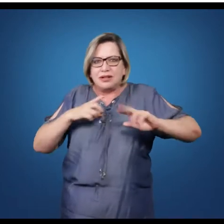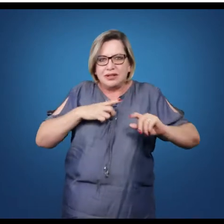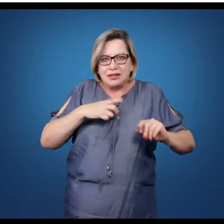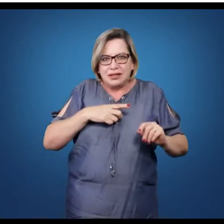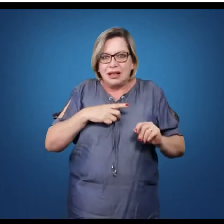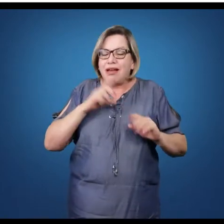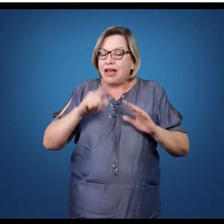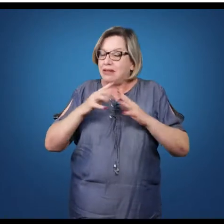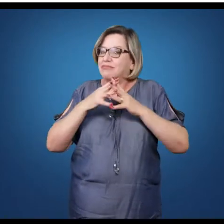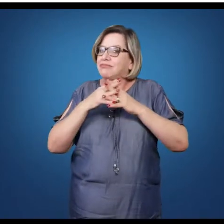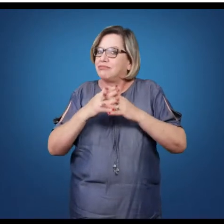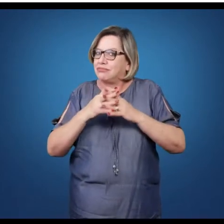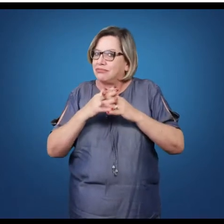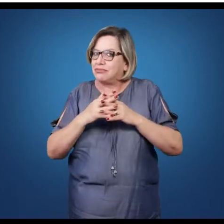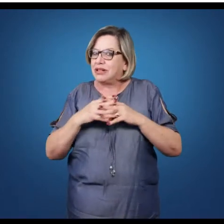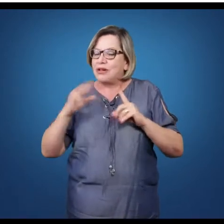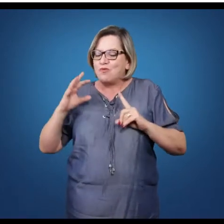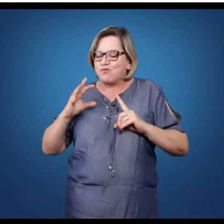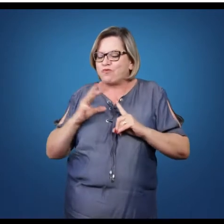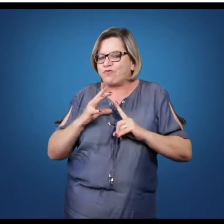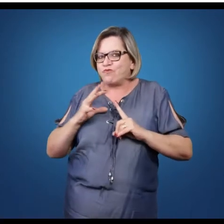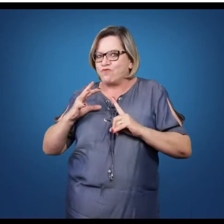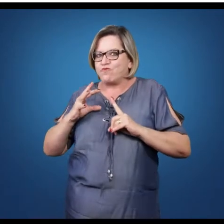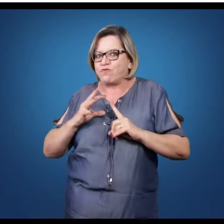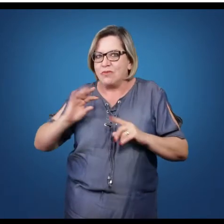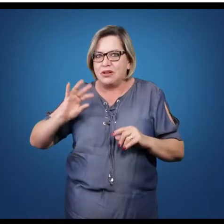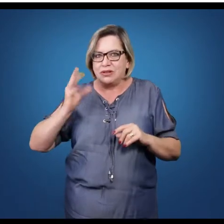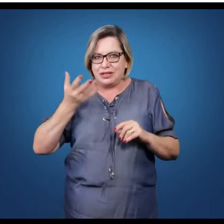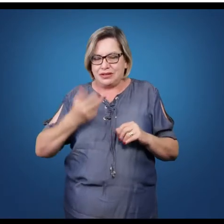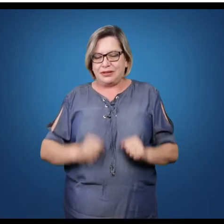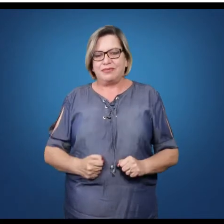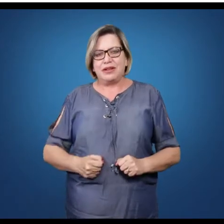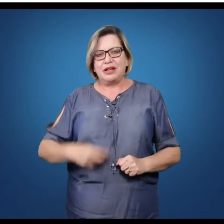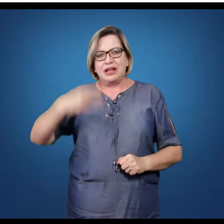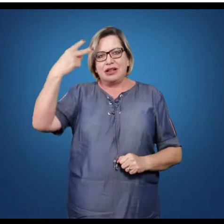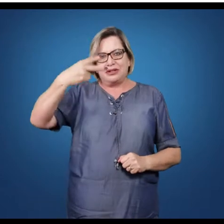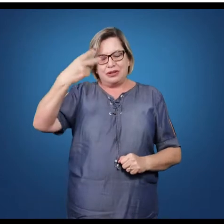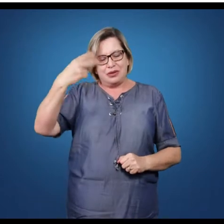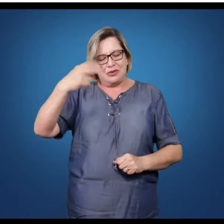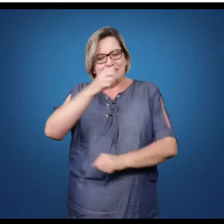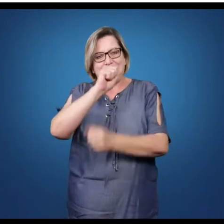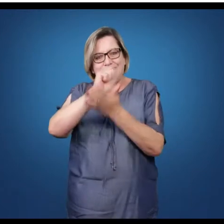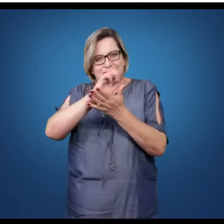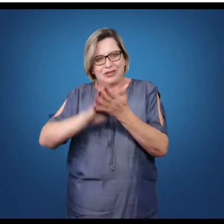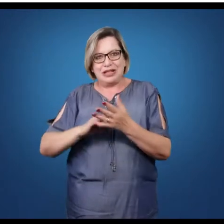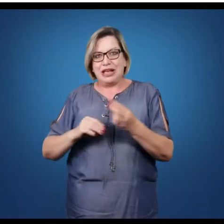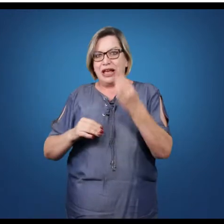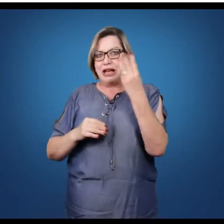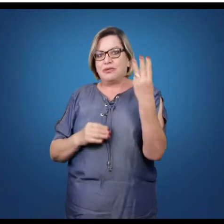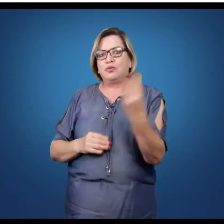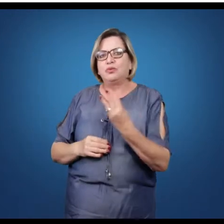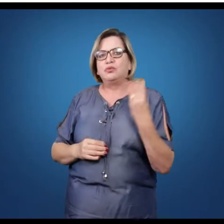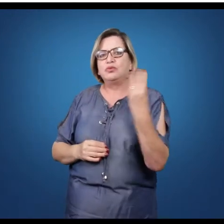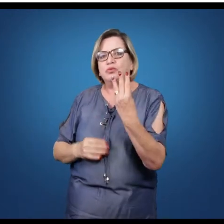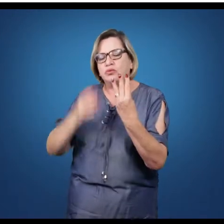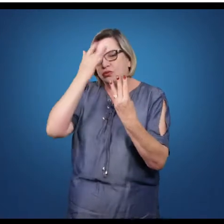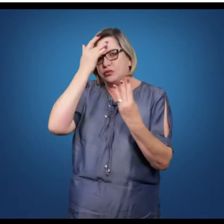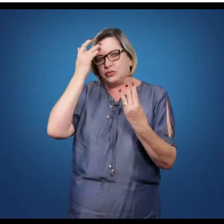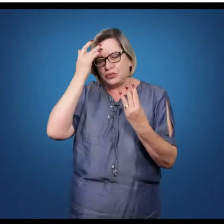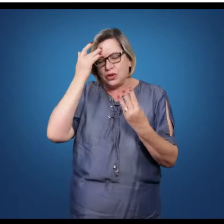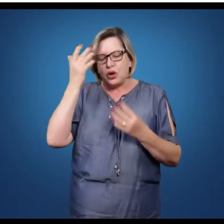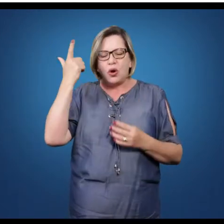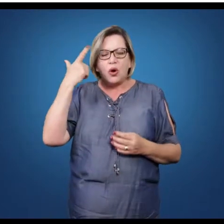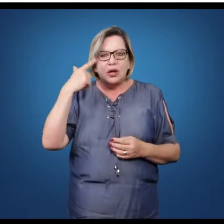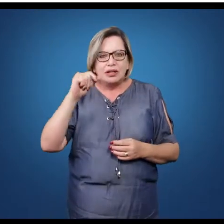é complexa e ela é sob pressão, né? Segunda atividade, em trio. Então a gente vai trabalhar agora, de novo, manejo